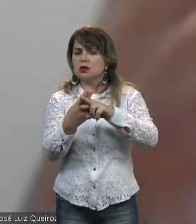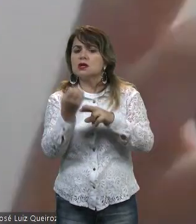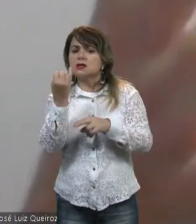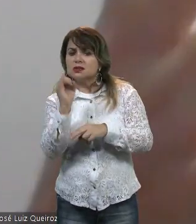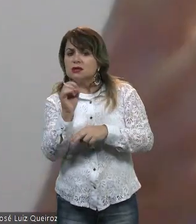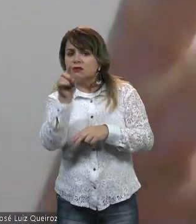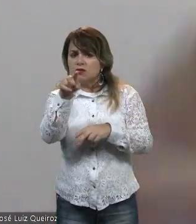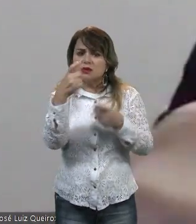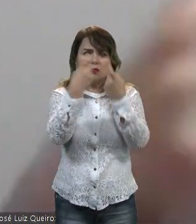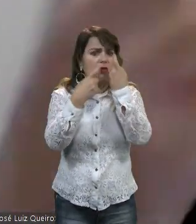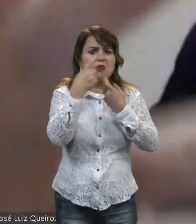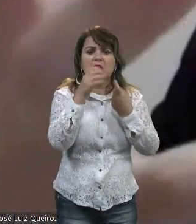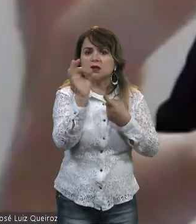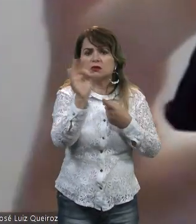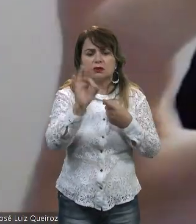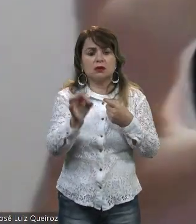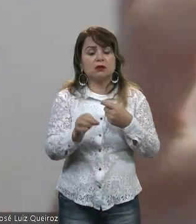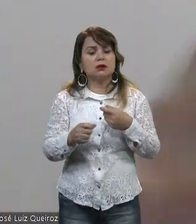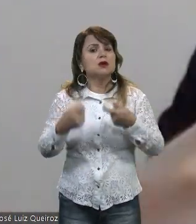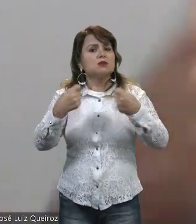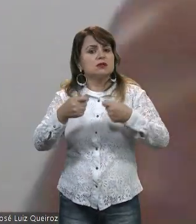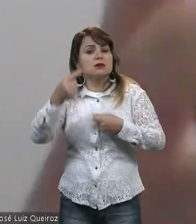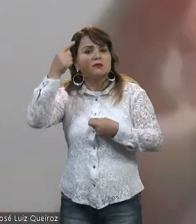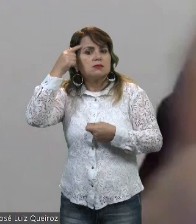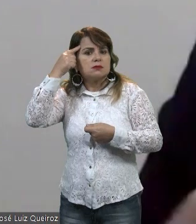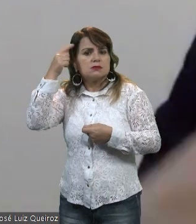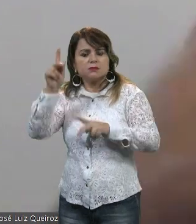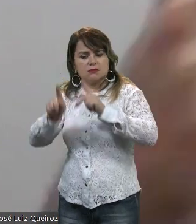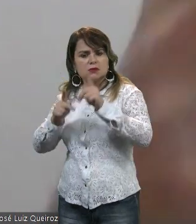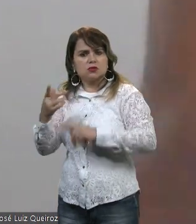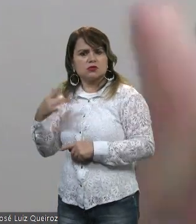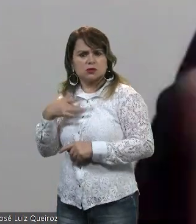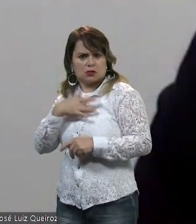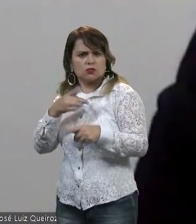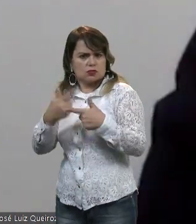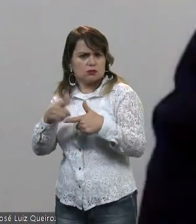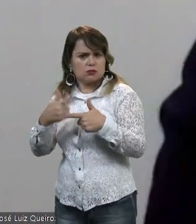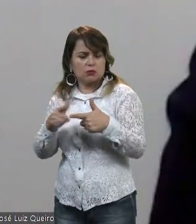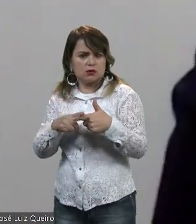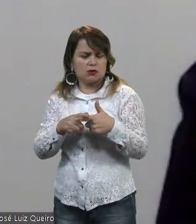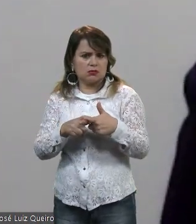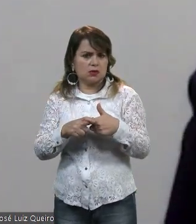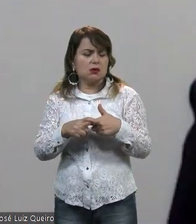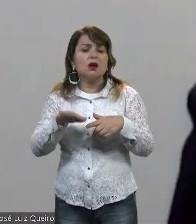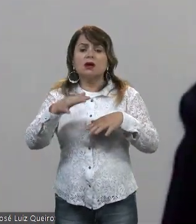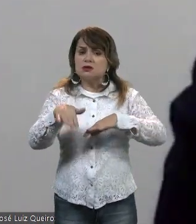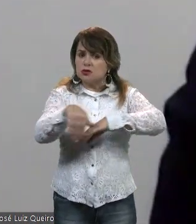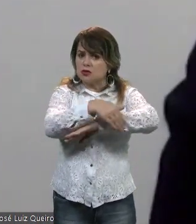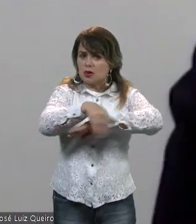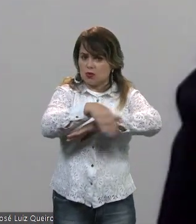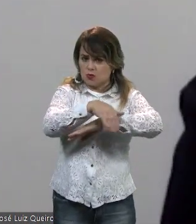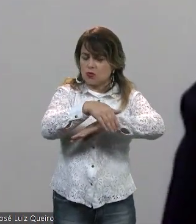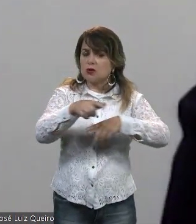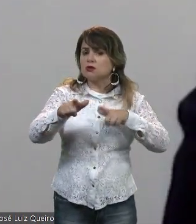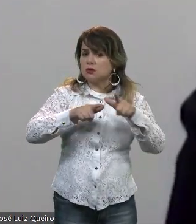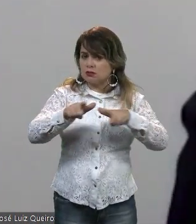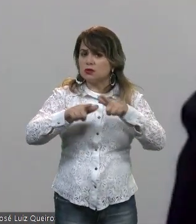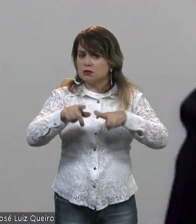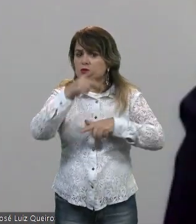mas, por favor, pense nas outras vidas dos seus familiares e das pessoas que estão nas ruas, muitas vezes,